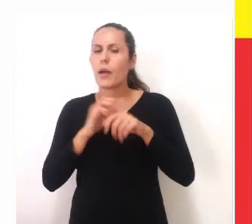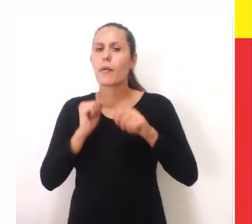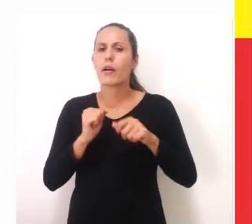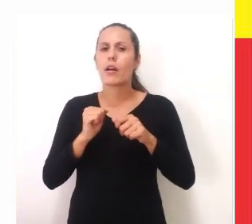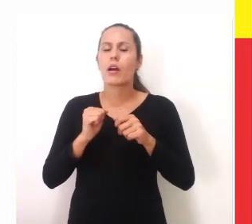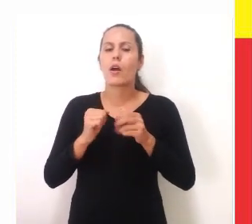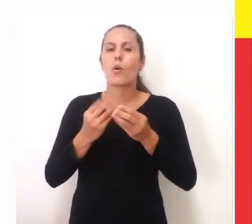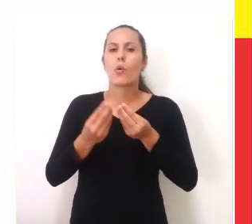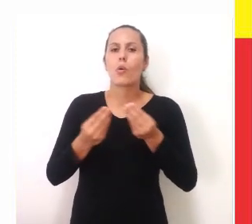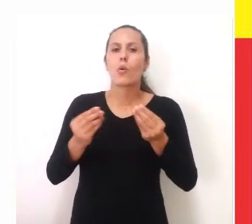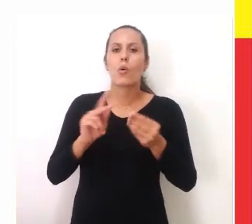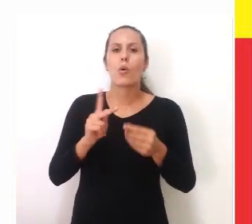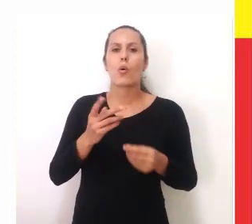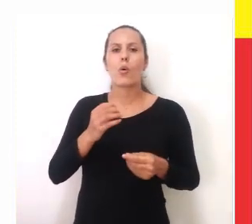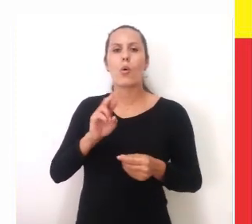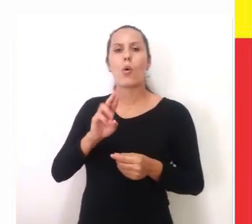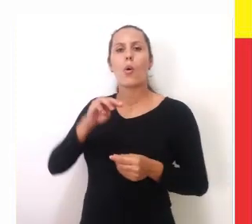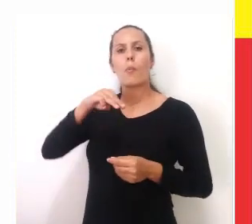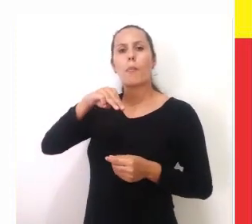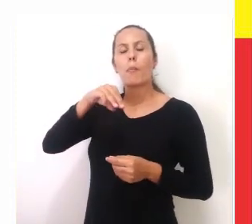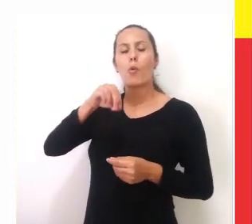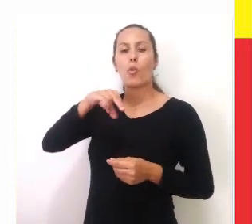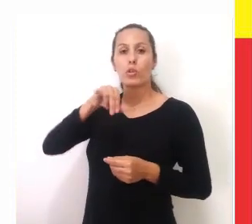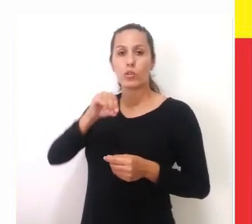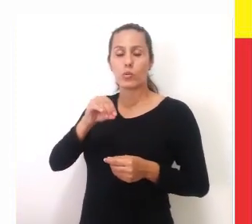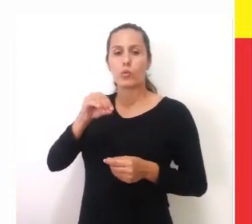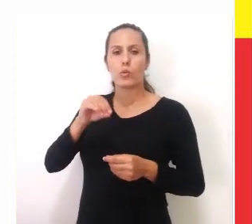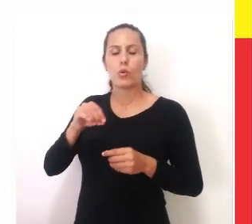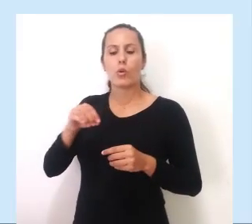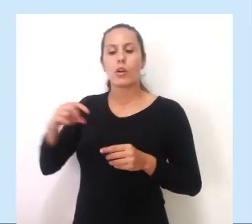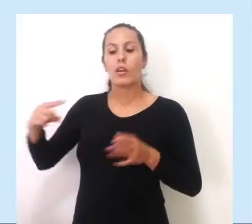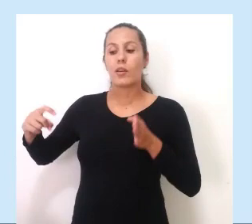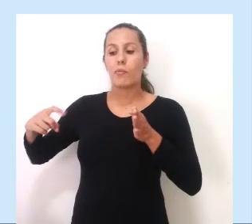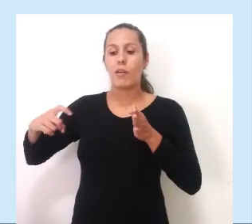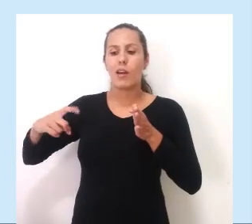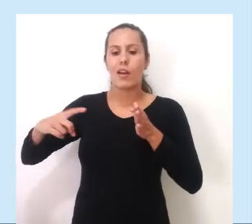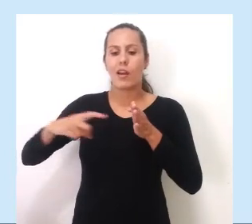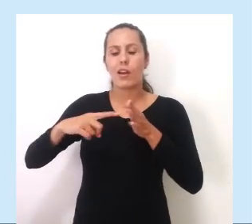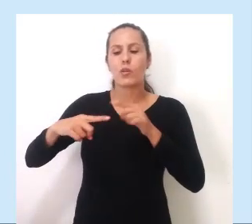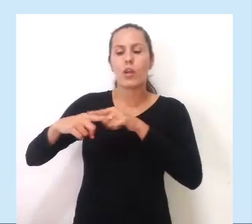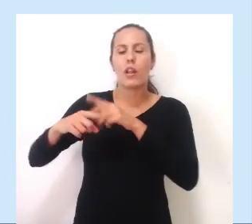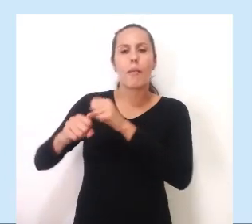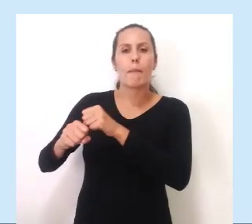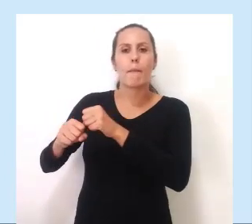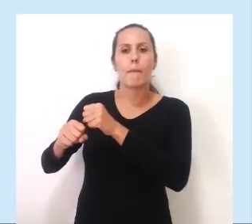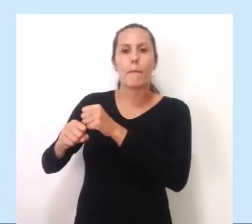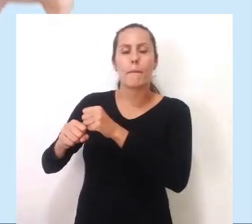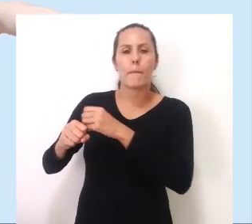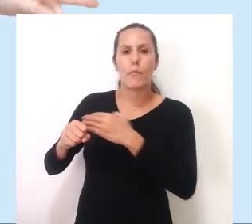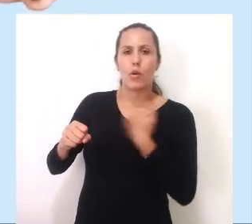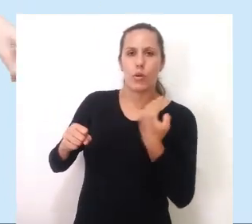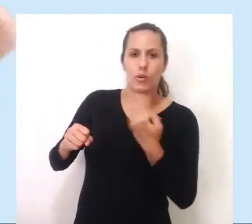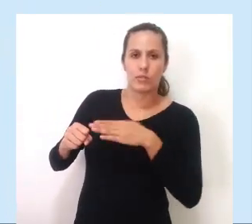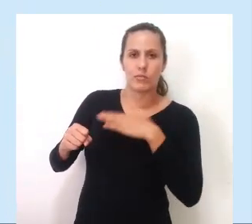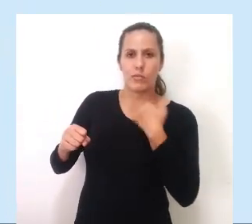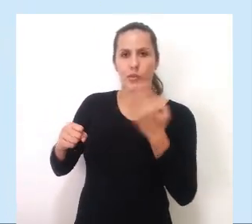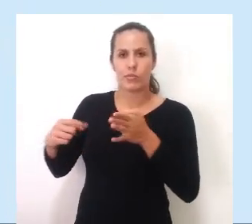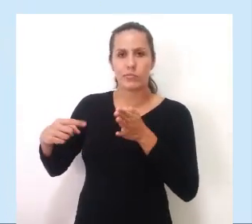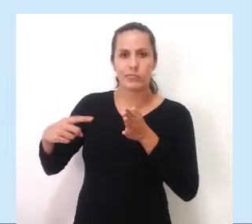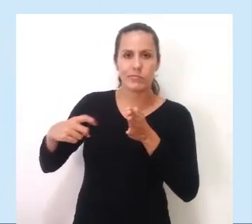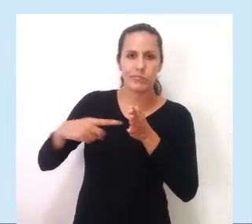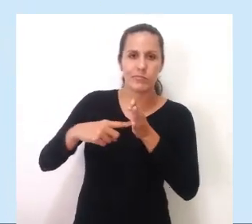que matam os espermatozoides, tá certo? E impedem que ele chegue até o óvulo